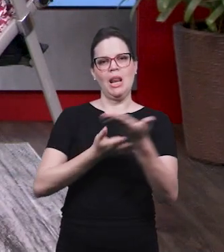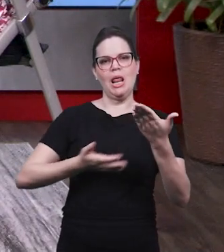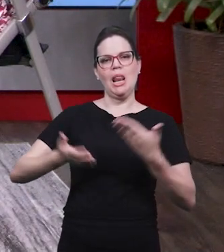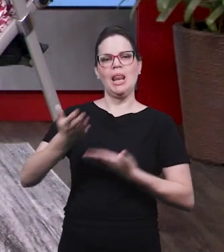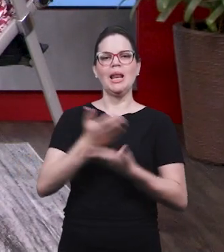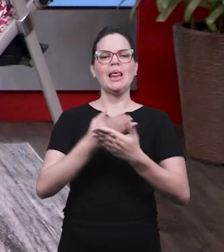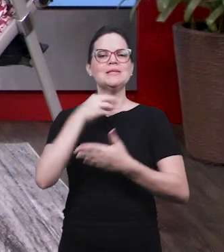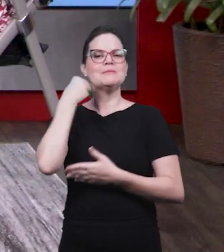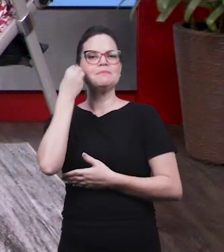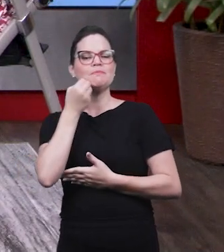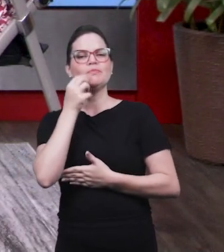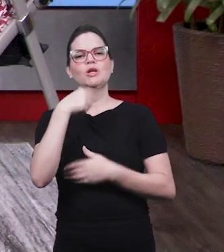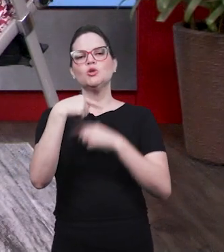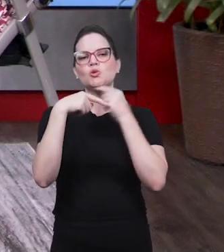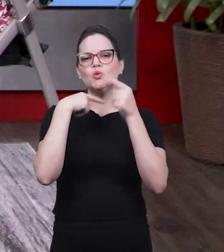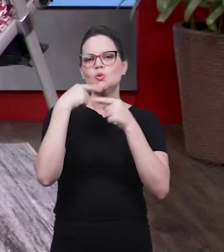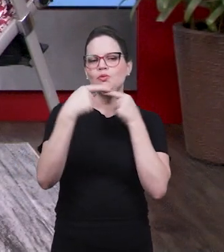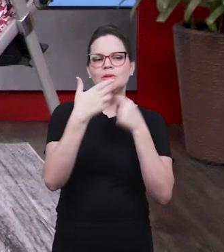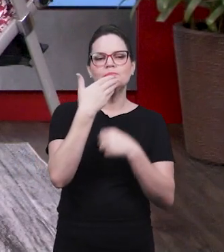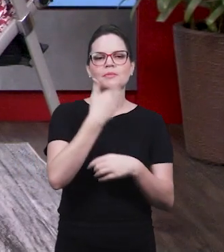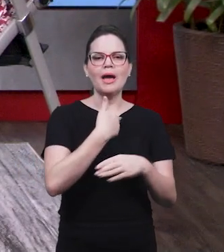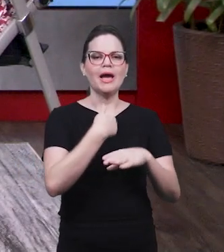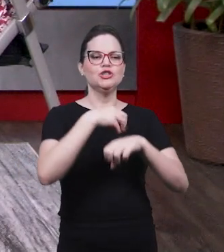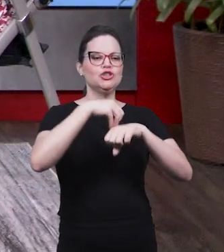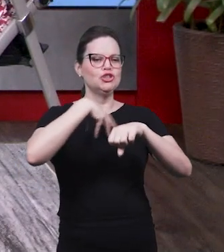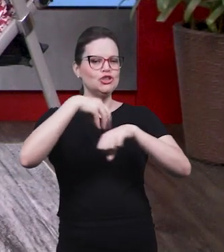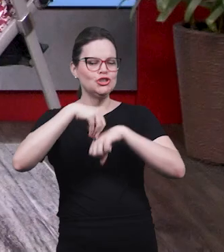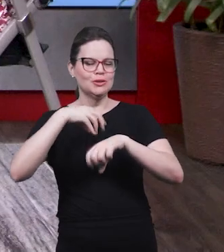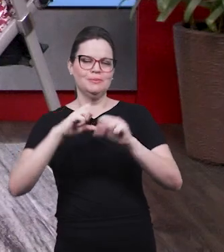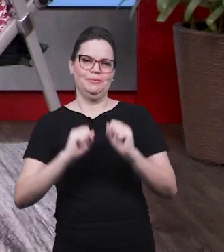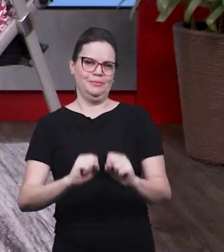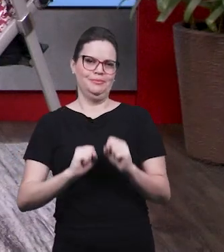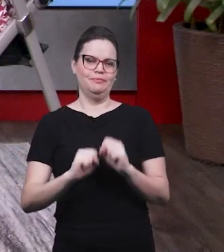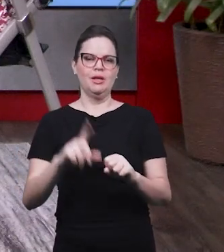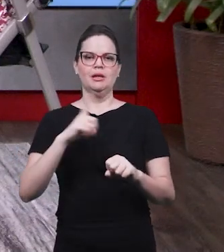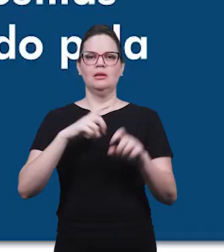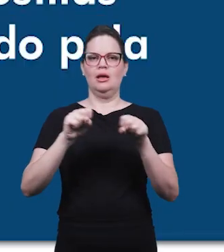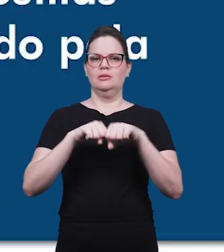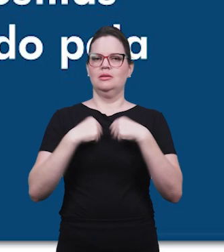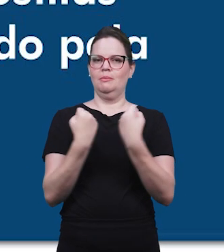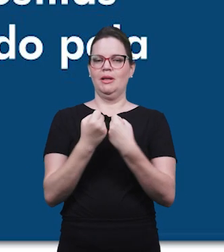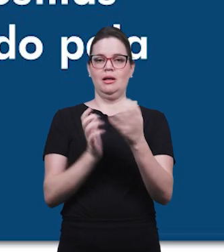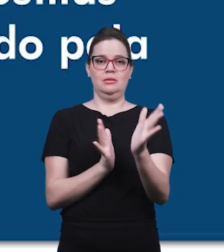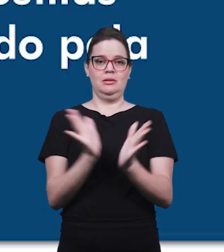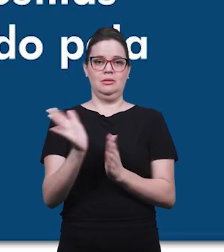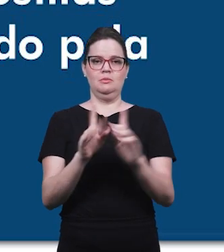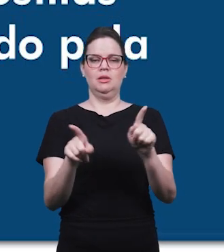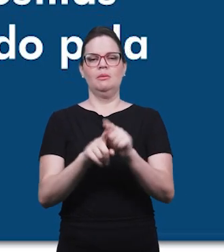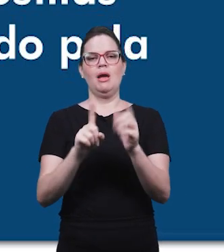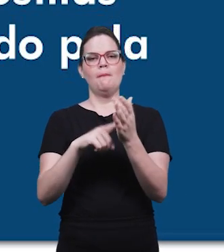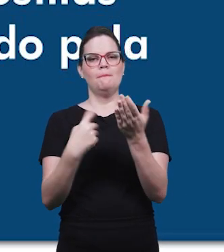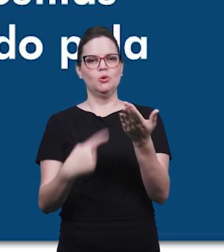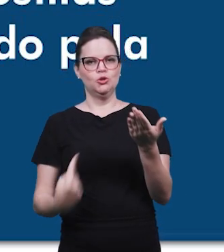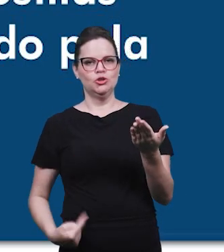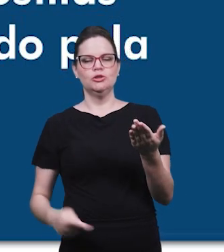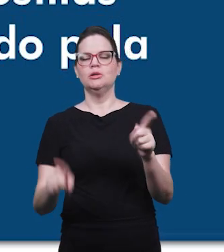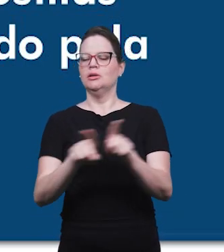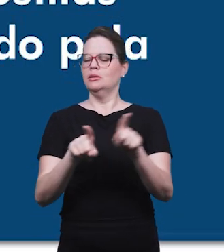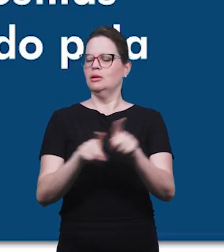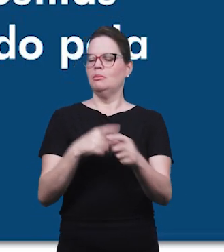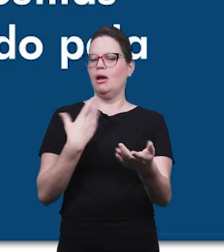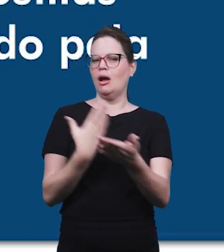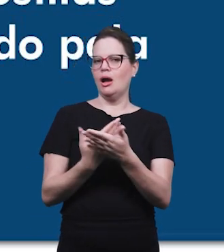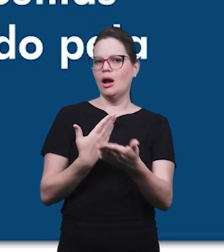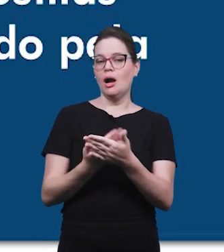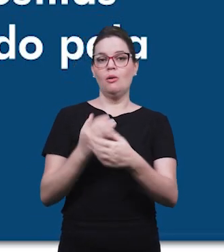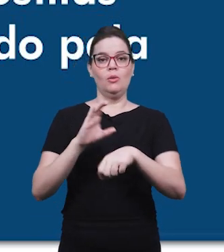suas dúvidas, pedir dicas, né? Então, tem seminários de acessibilidade, tem apostilas, tem aulas,